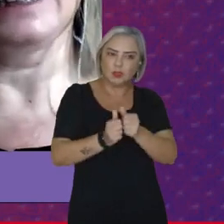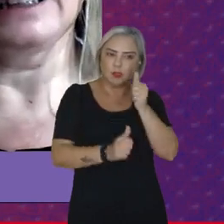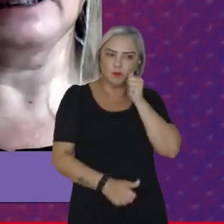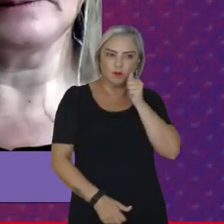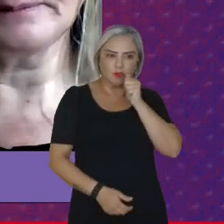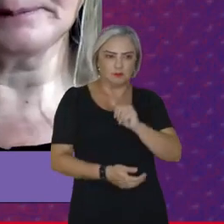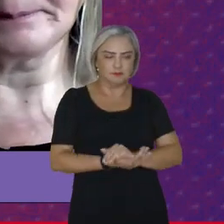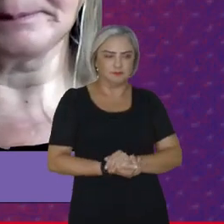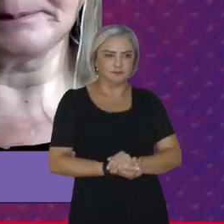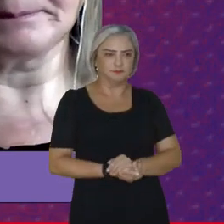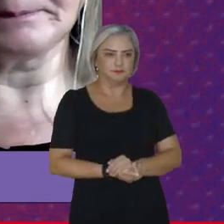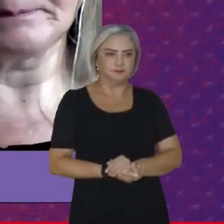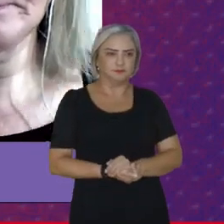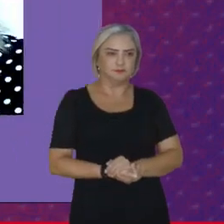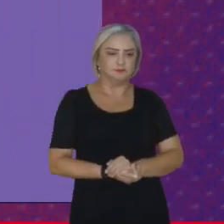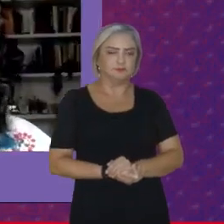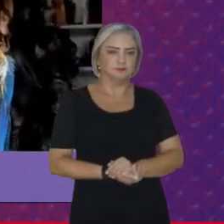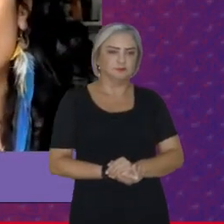Obrigada.